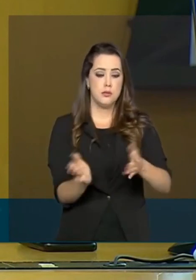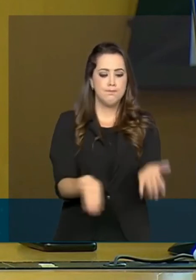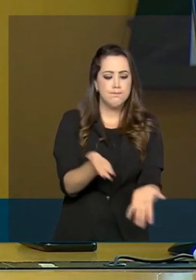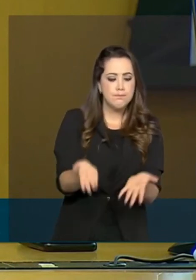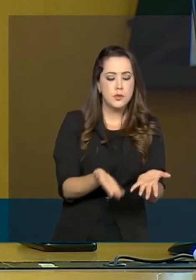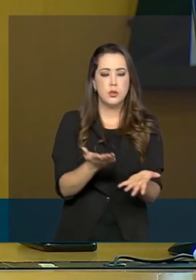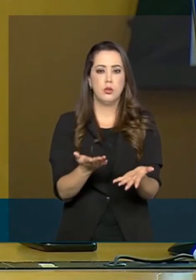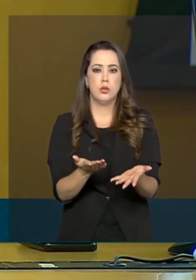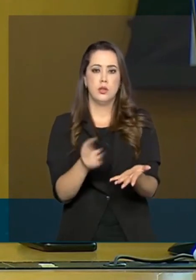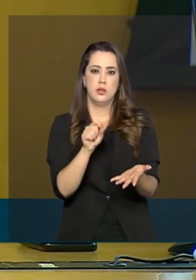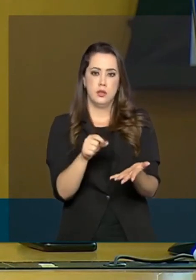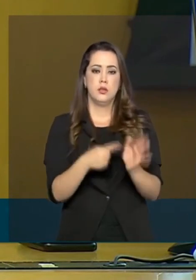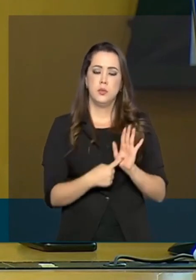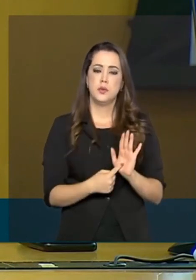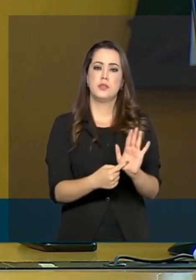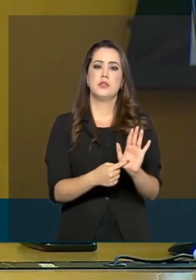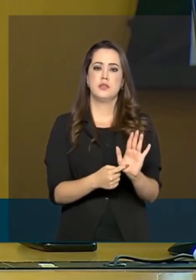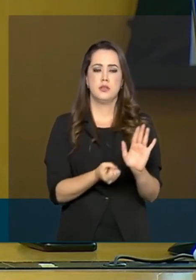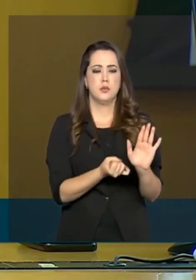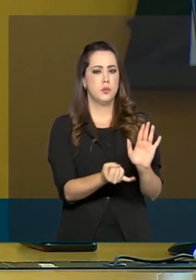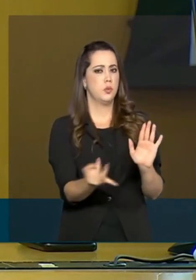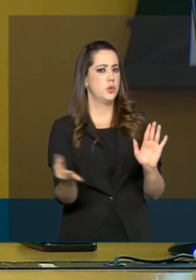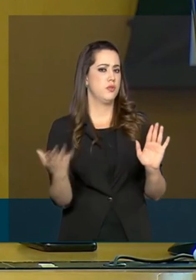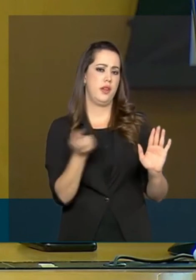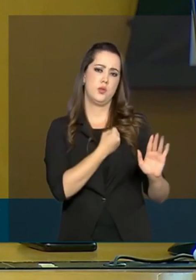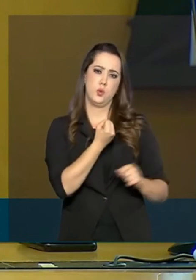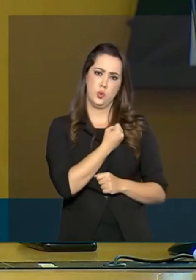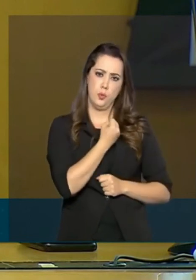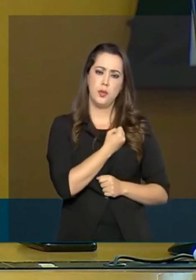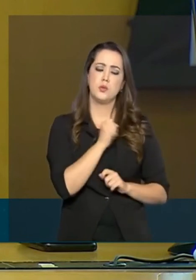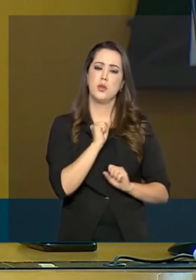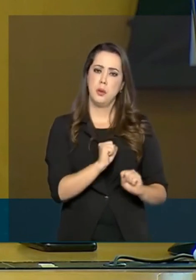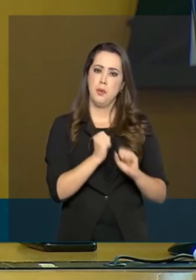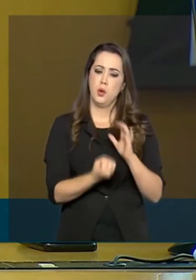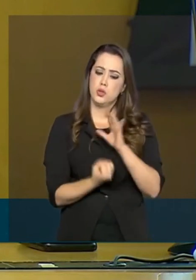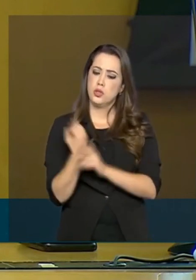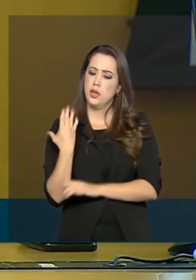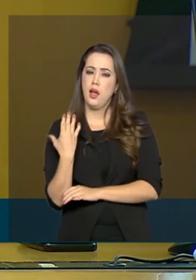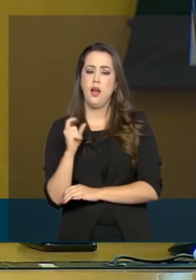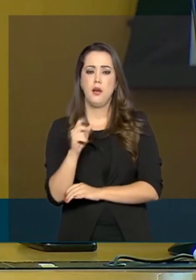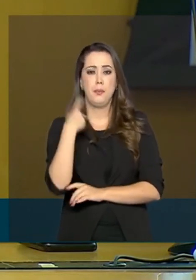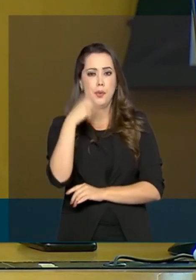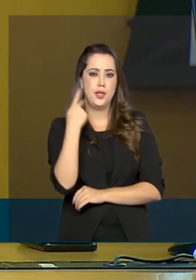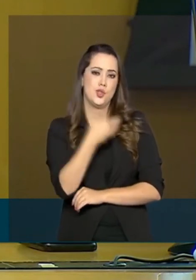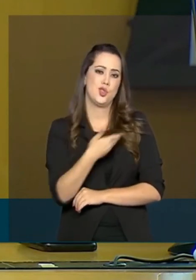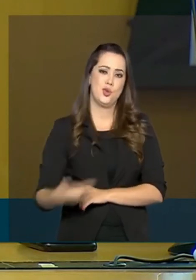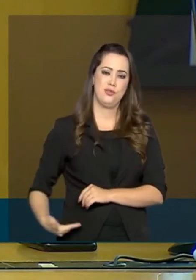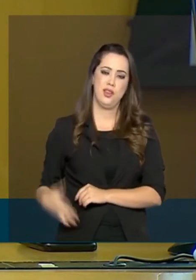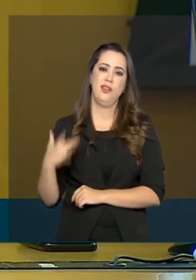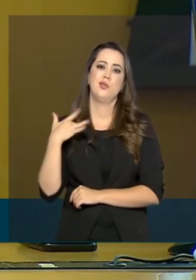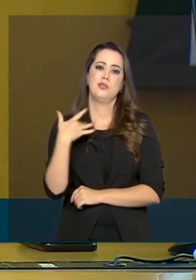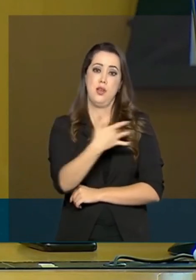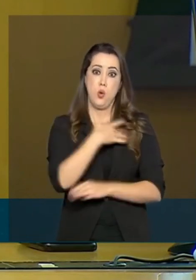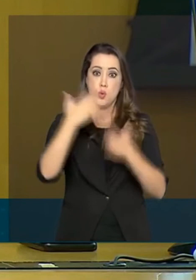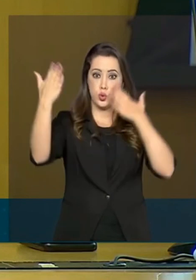e podemos aí trazer muitos dados que vão frutificar nas políticas públicas de saúde mental